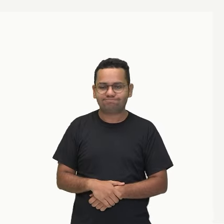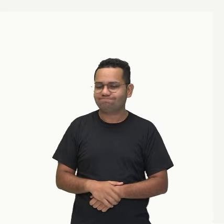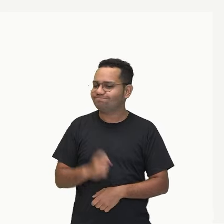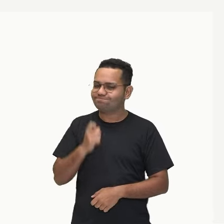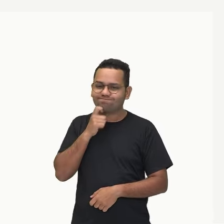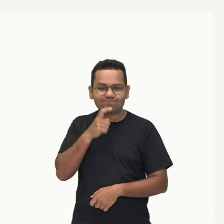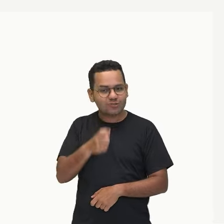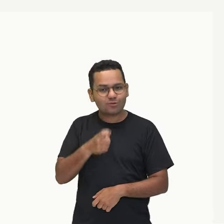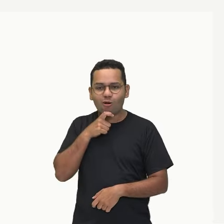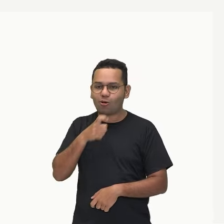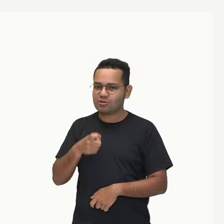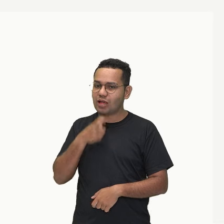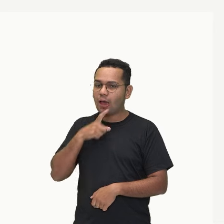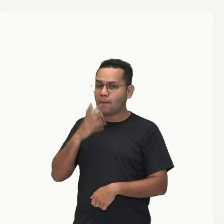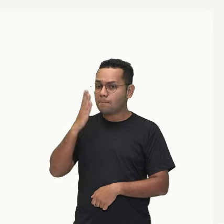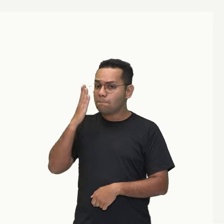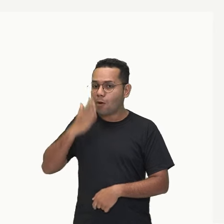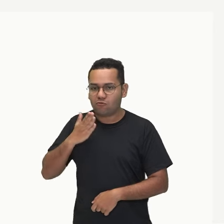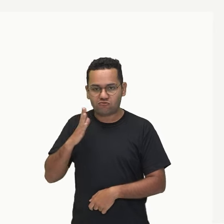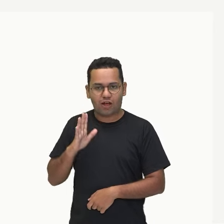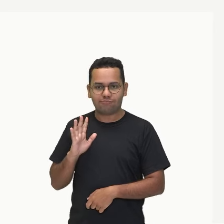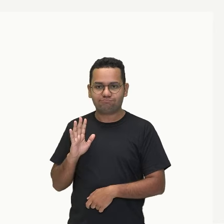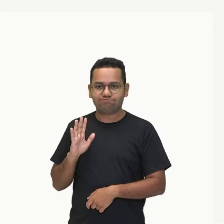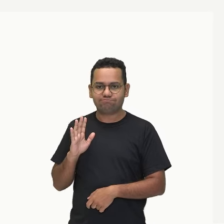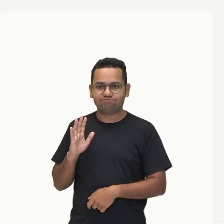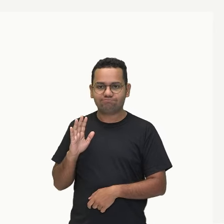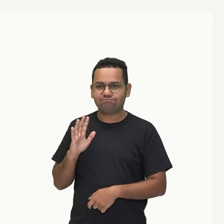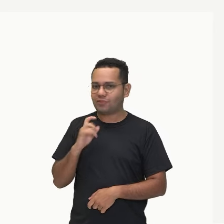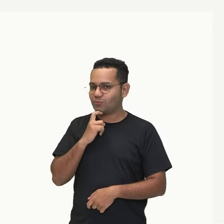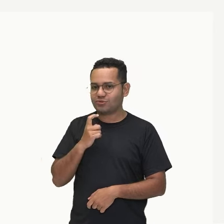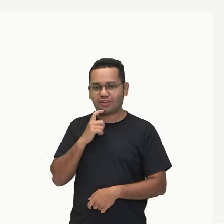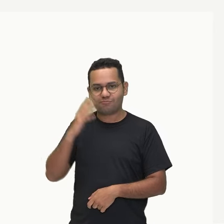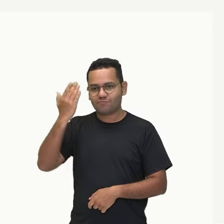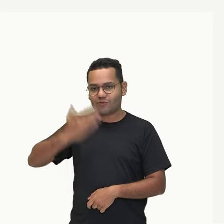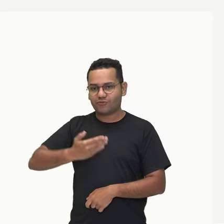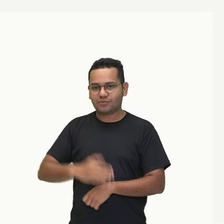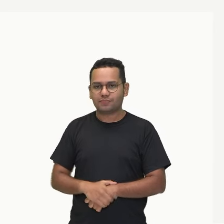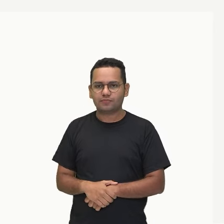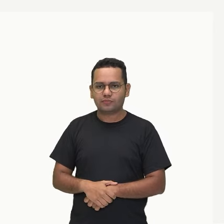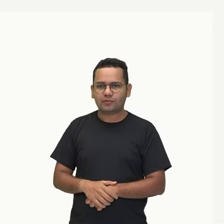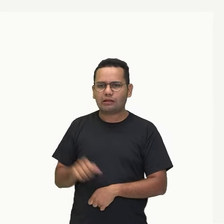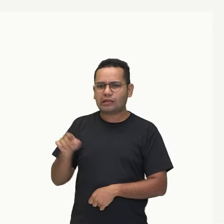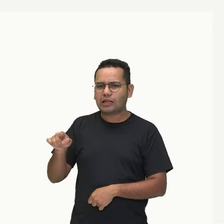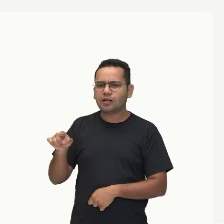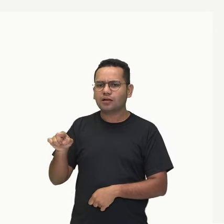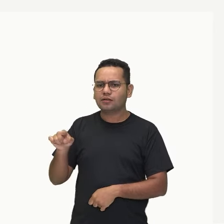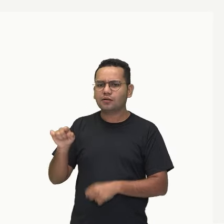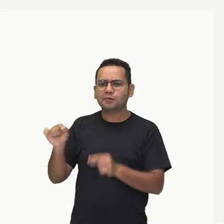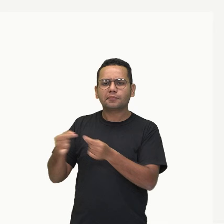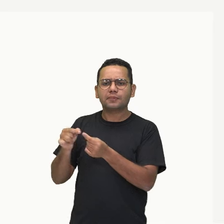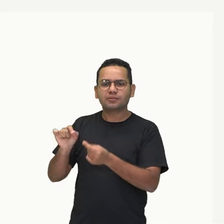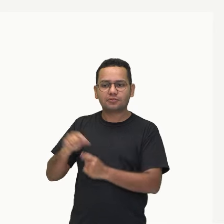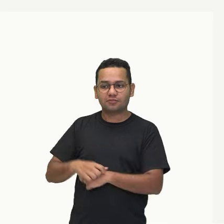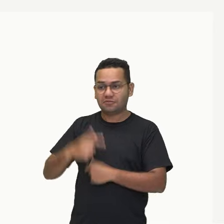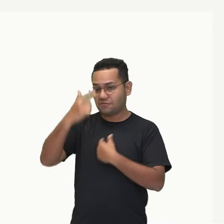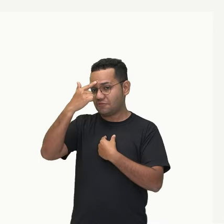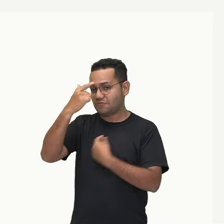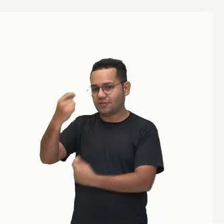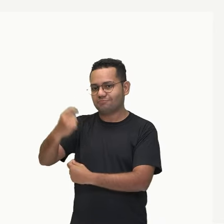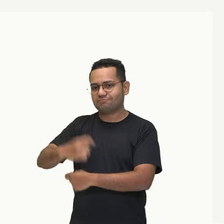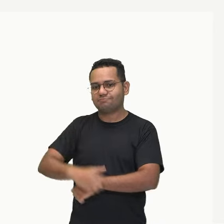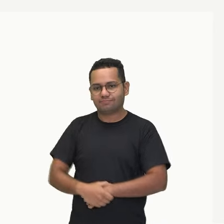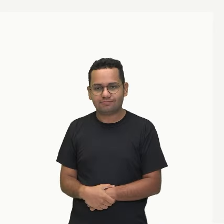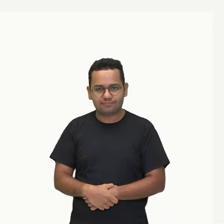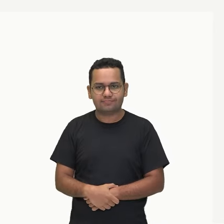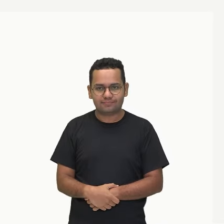é verificável. E mais uma vez eu repito, porque é uma questão de fé, né?